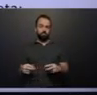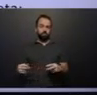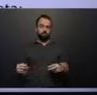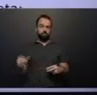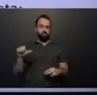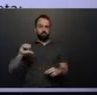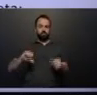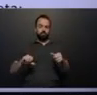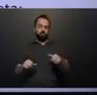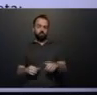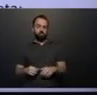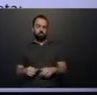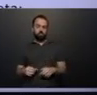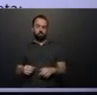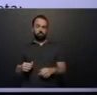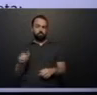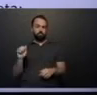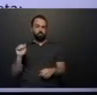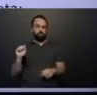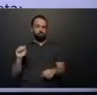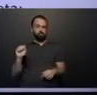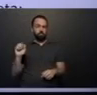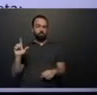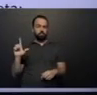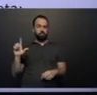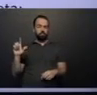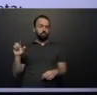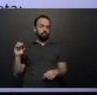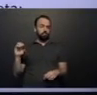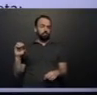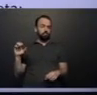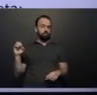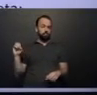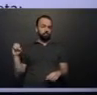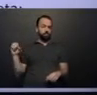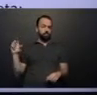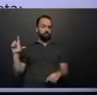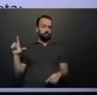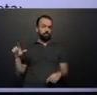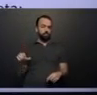Olá, álcool, água oxigenada, detergente,